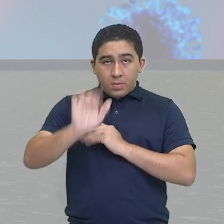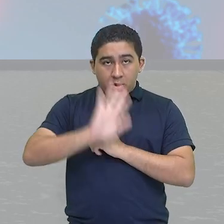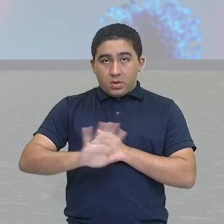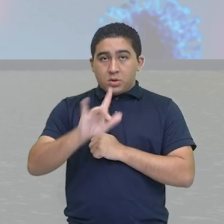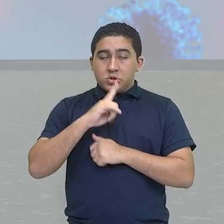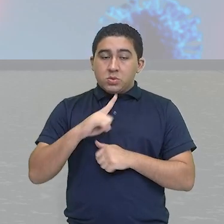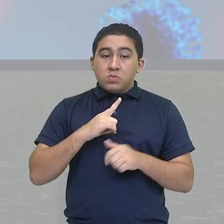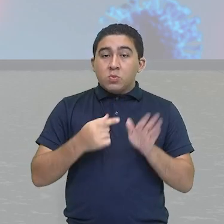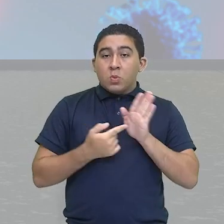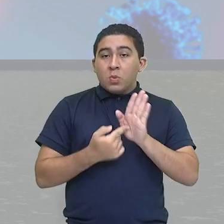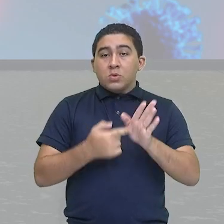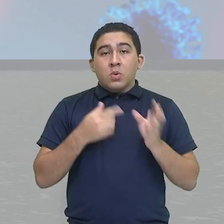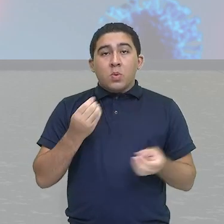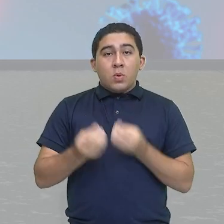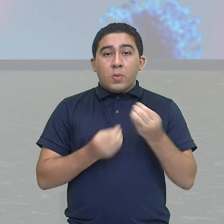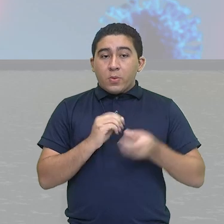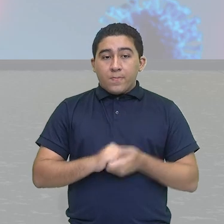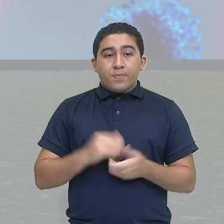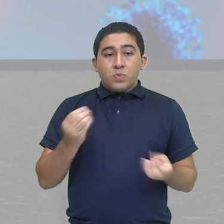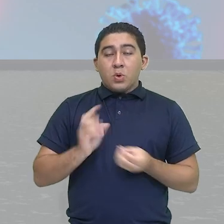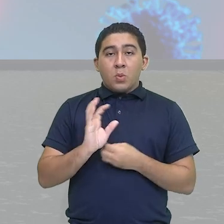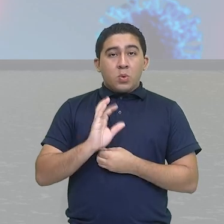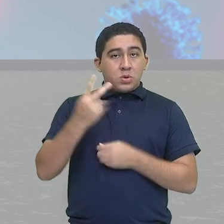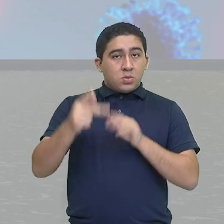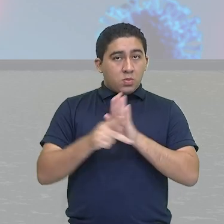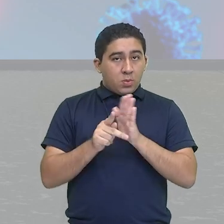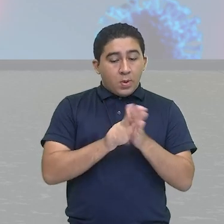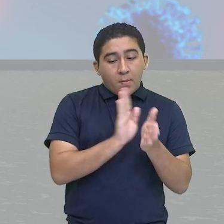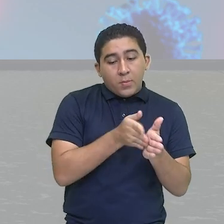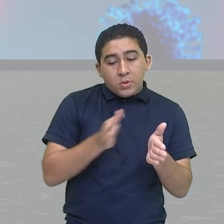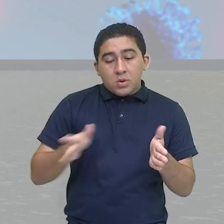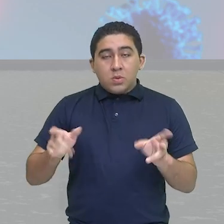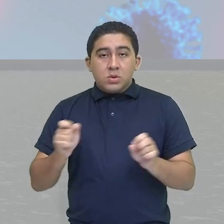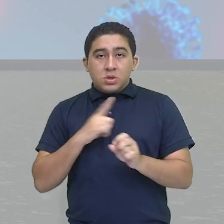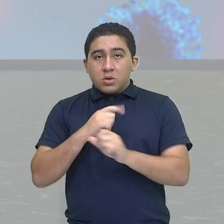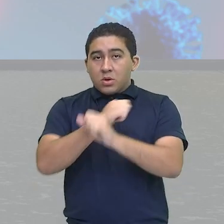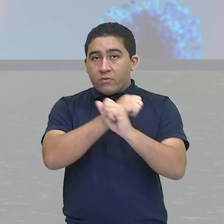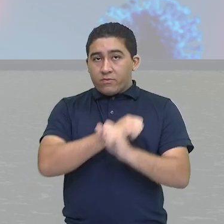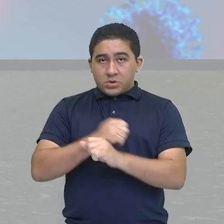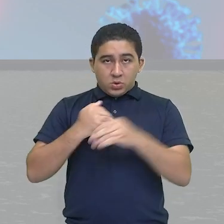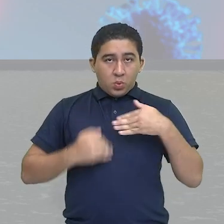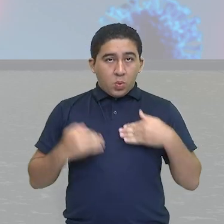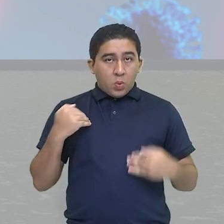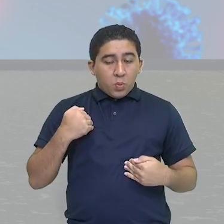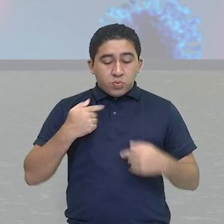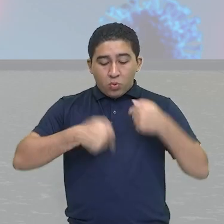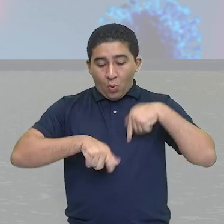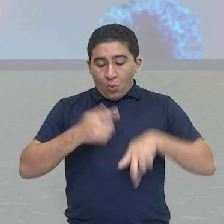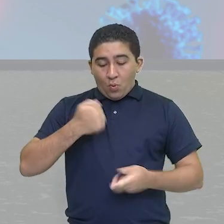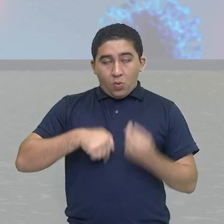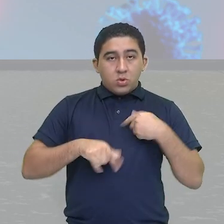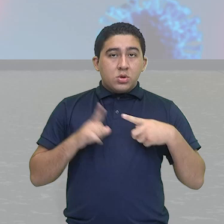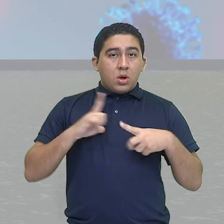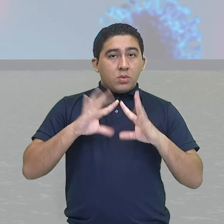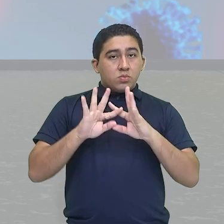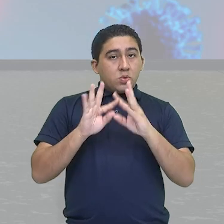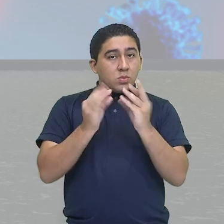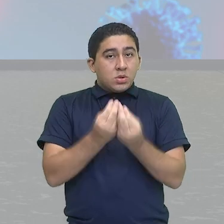está representado como que ocorre o processo de defesa do organismo